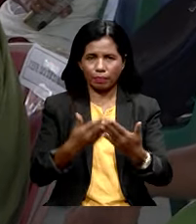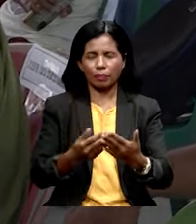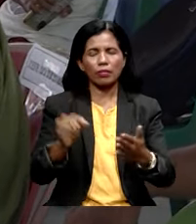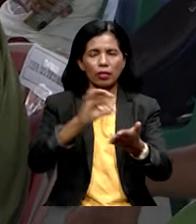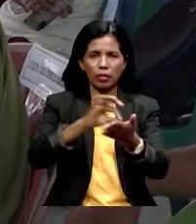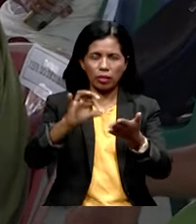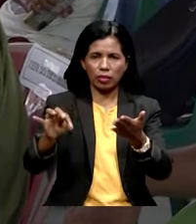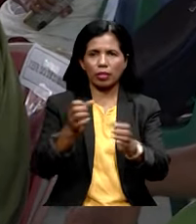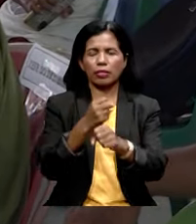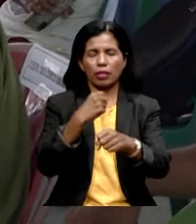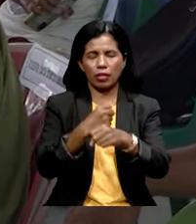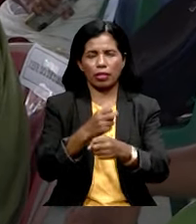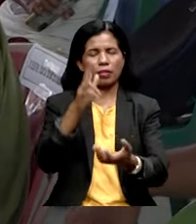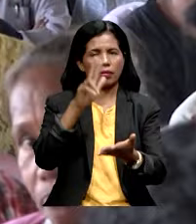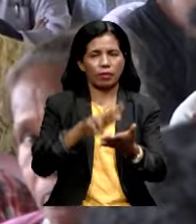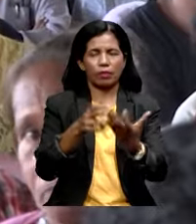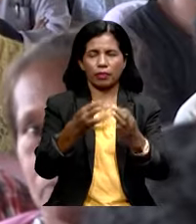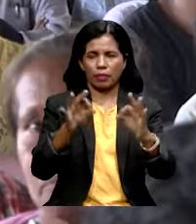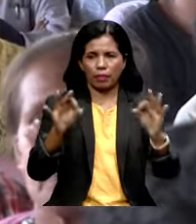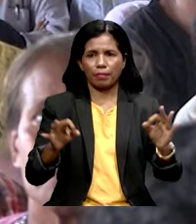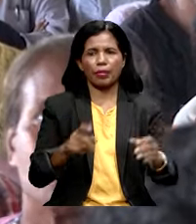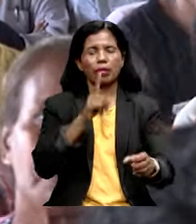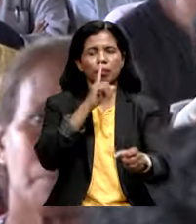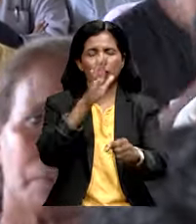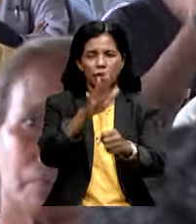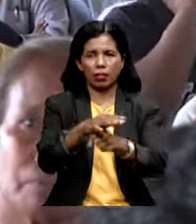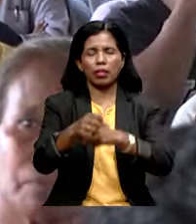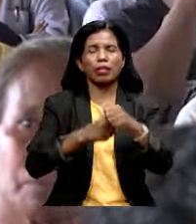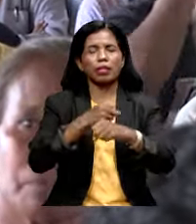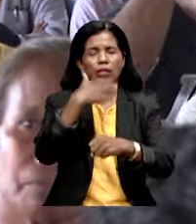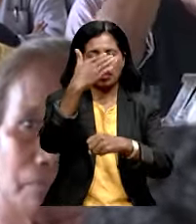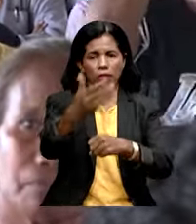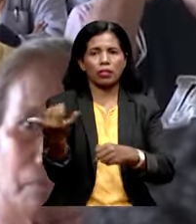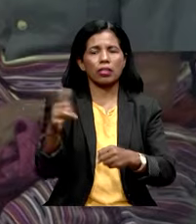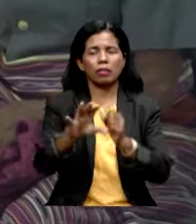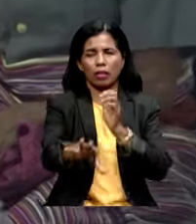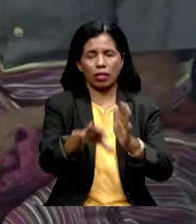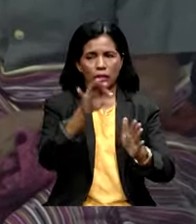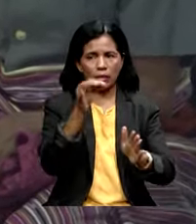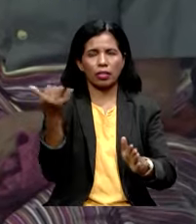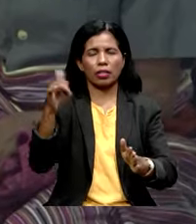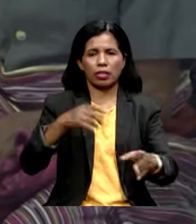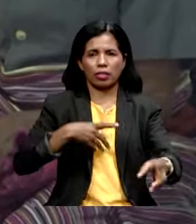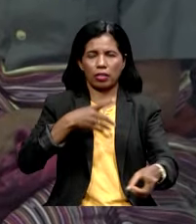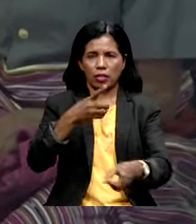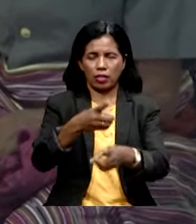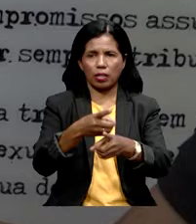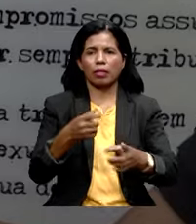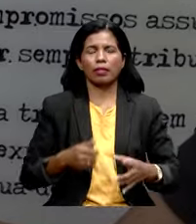atuacina Rodihalo validação final. No nenia promete, tina noin, sira bele retan ona sirania direito.